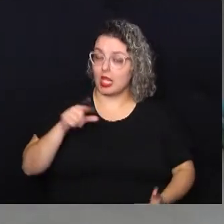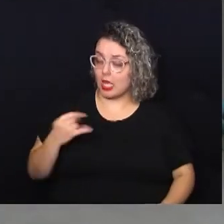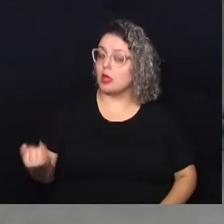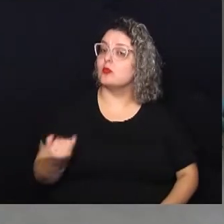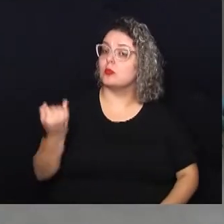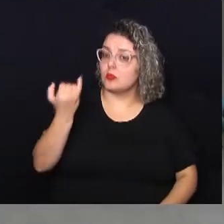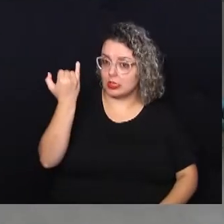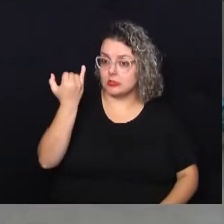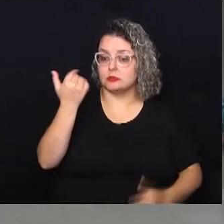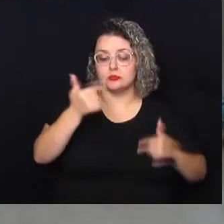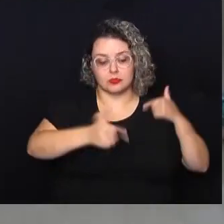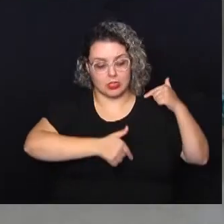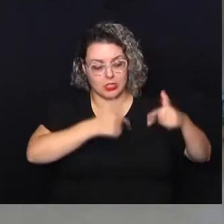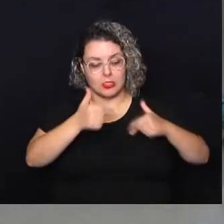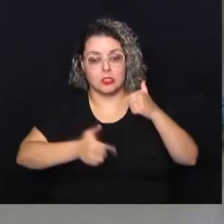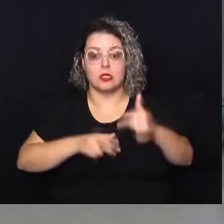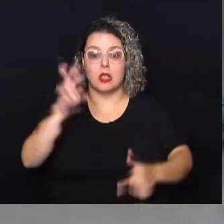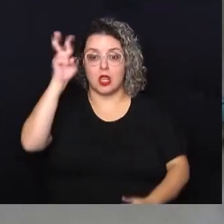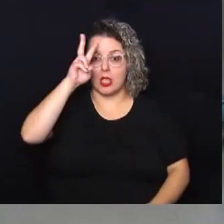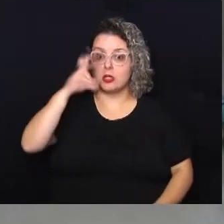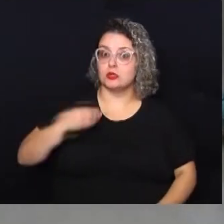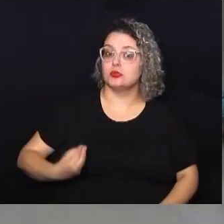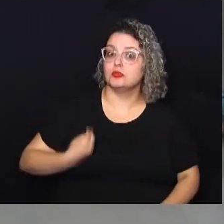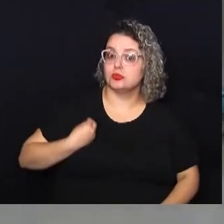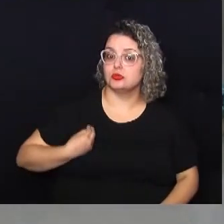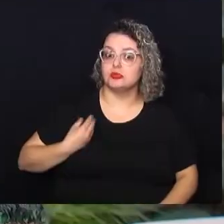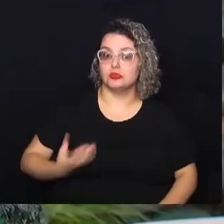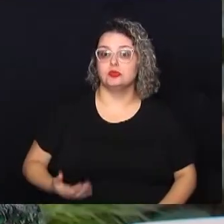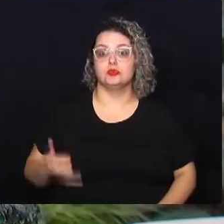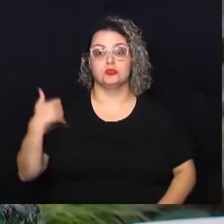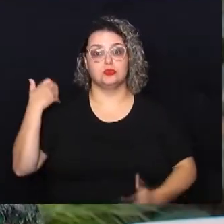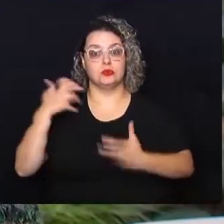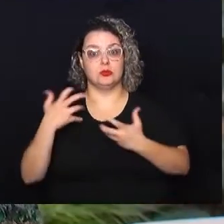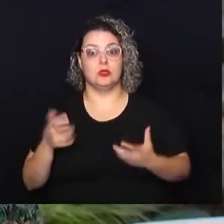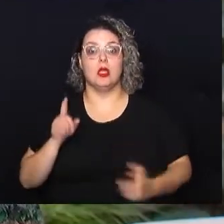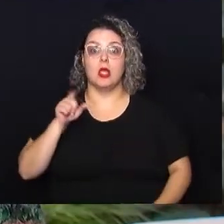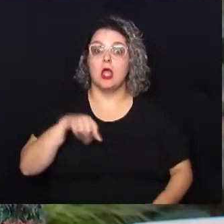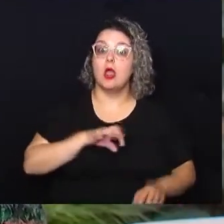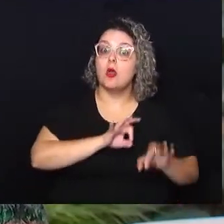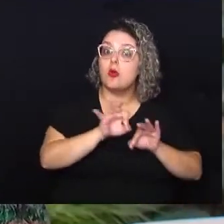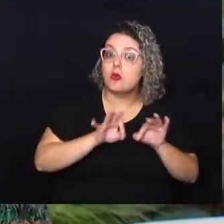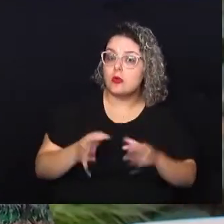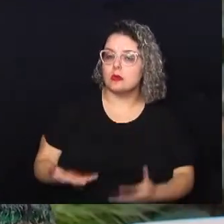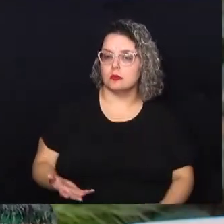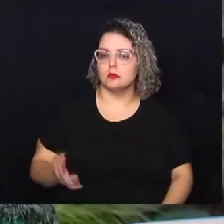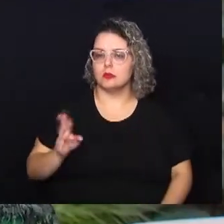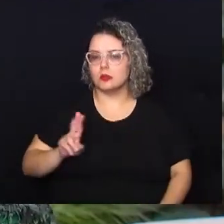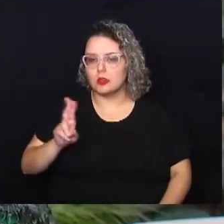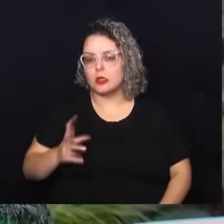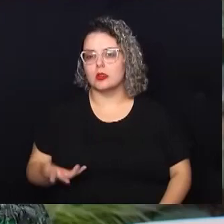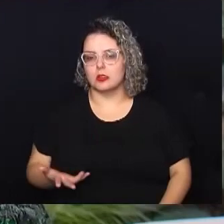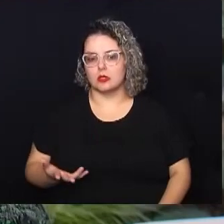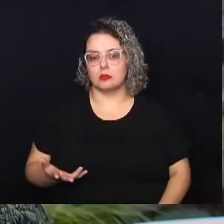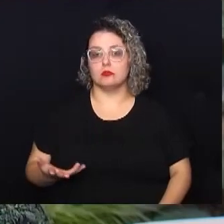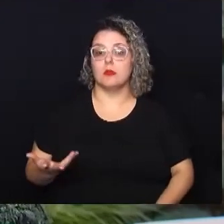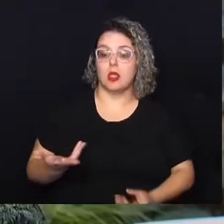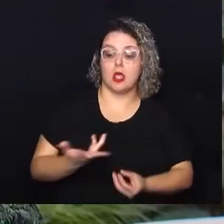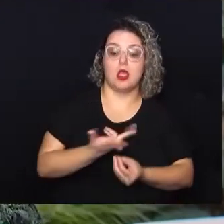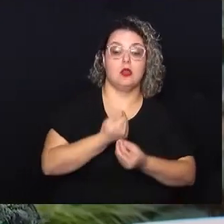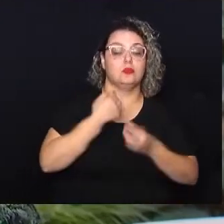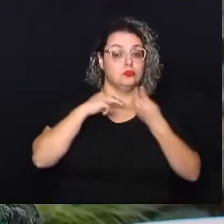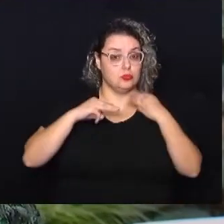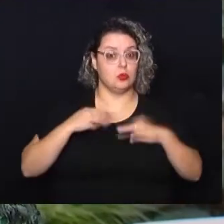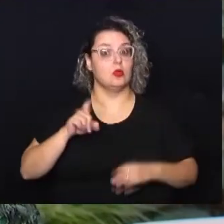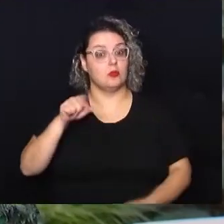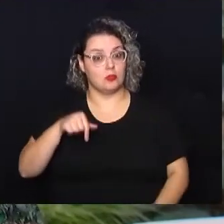importantes para trabalhar a história de vida dos idosos. É um projeto que usa a arte e a música como